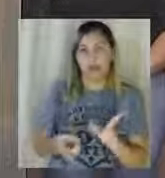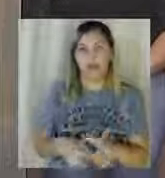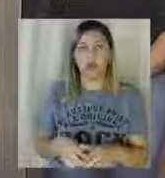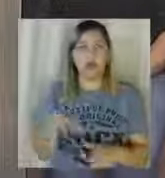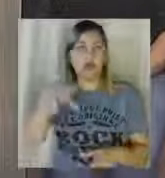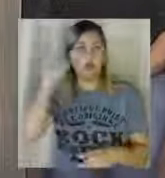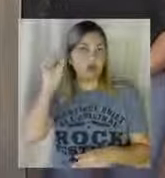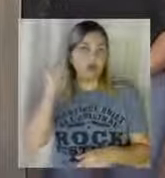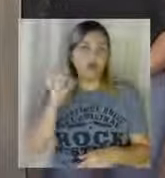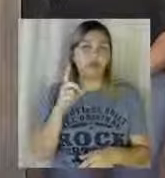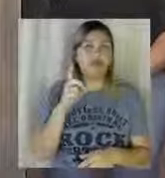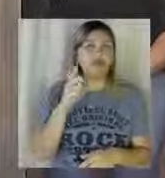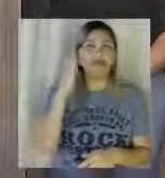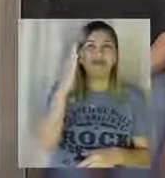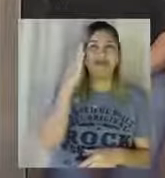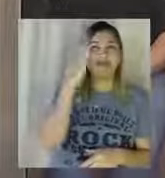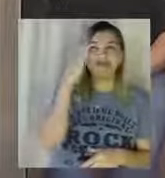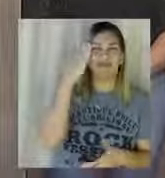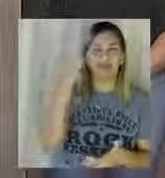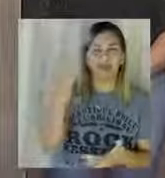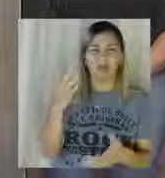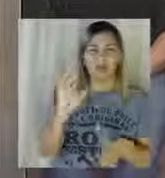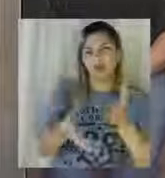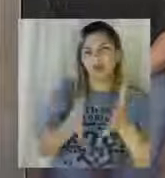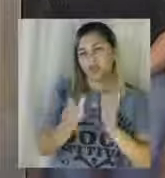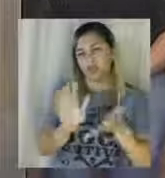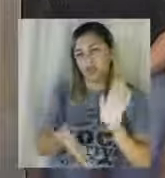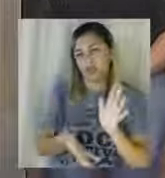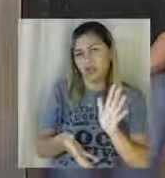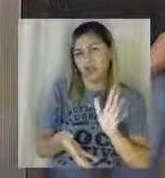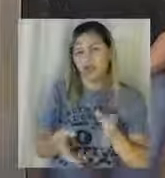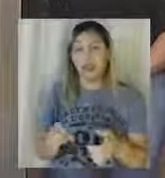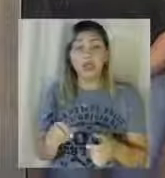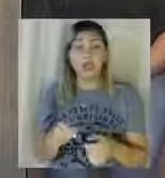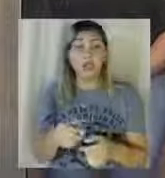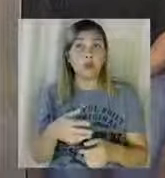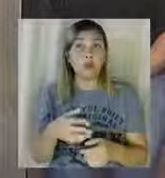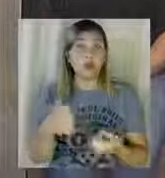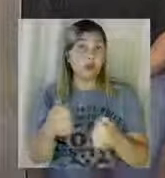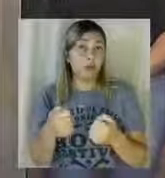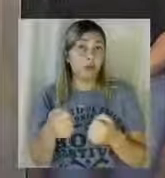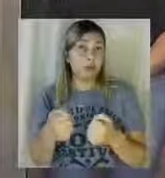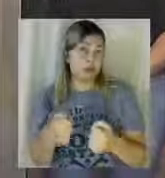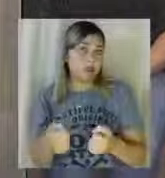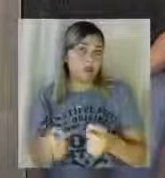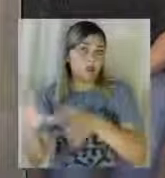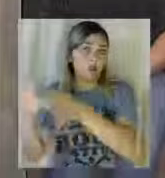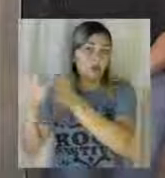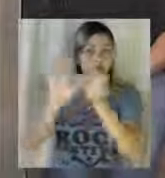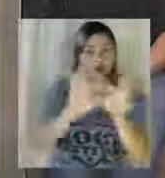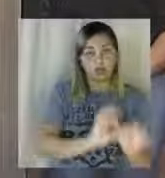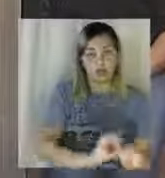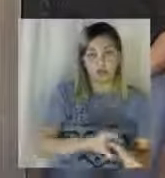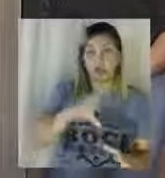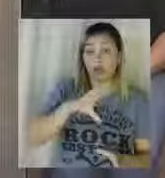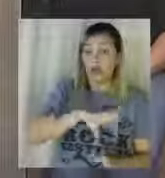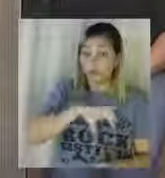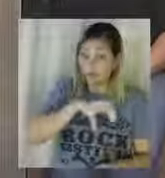em Libras. Então, eu preciso saber primeiro o contexto de português, que é